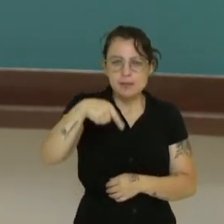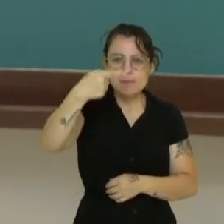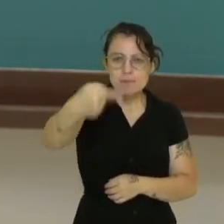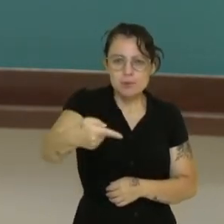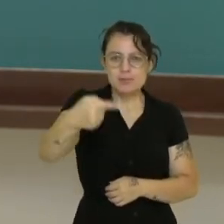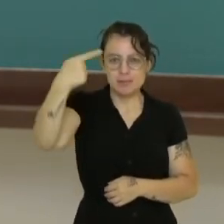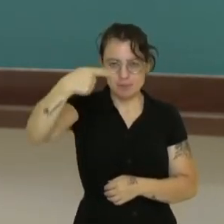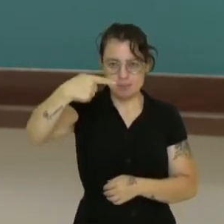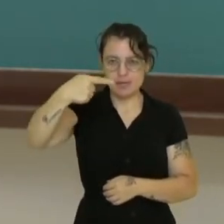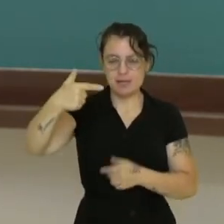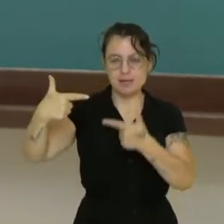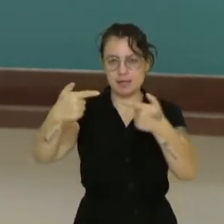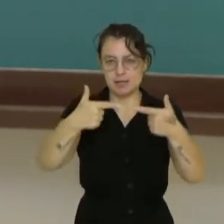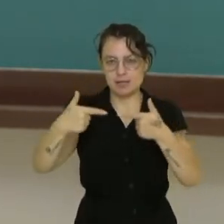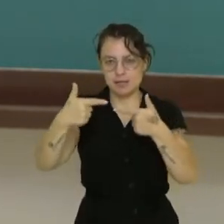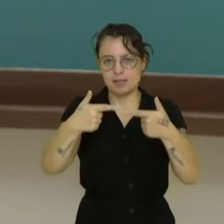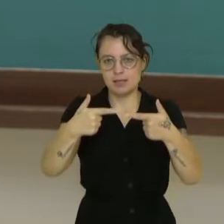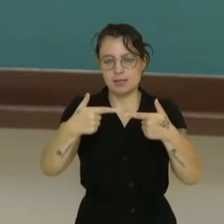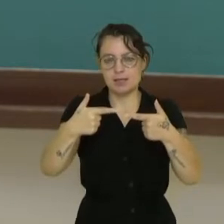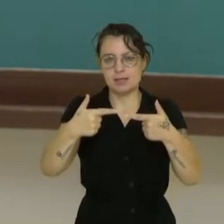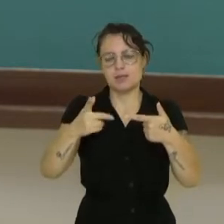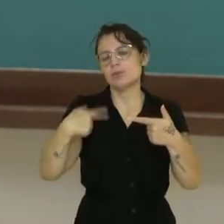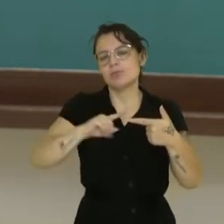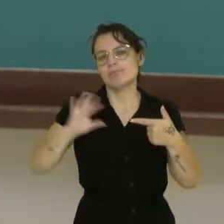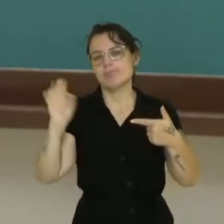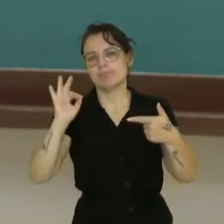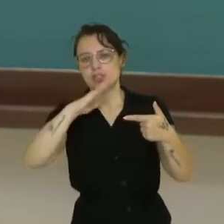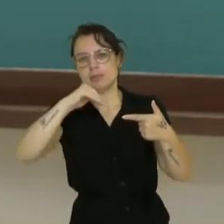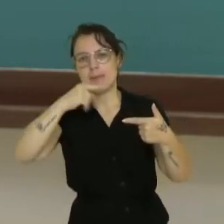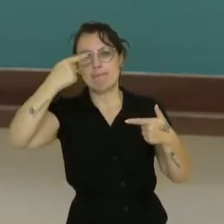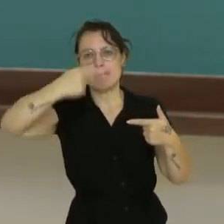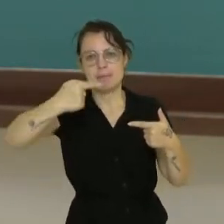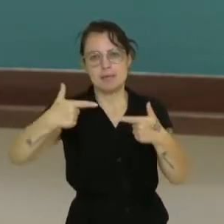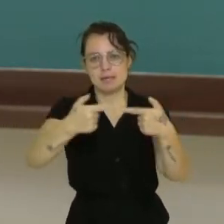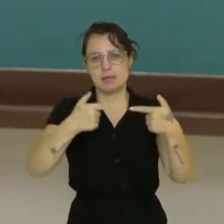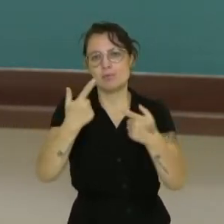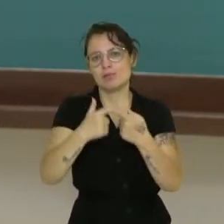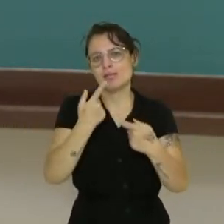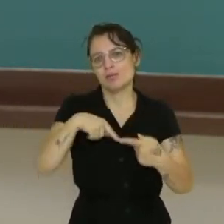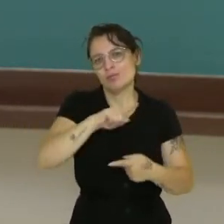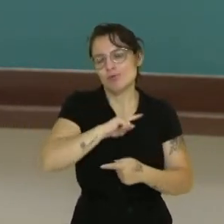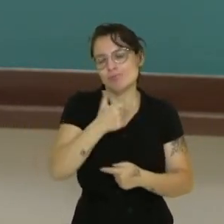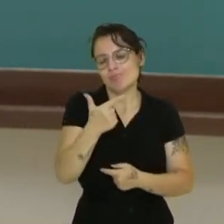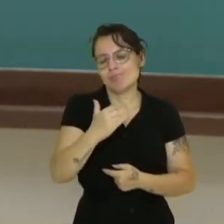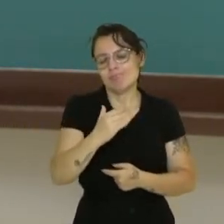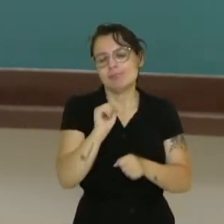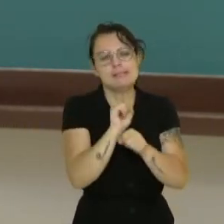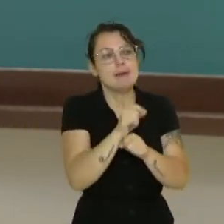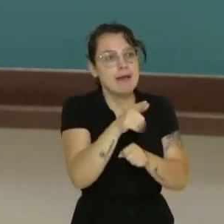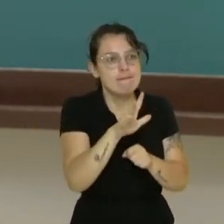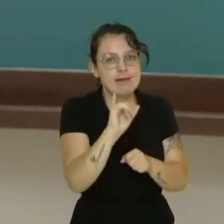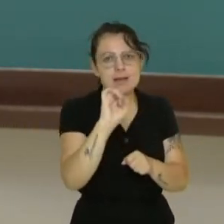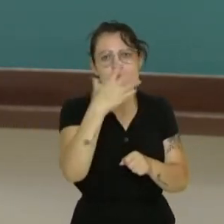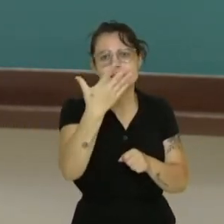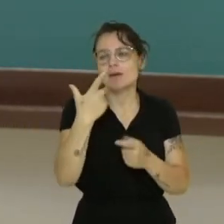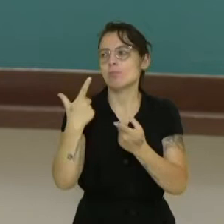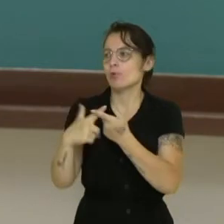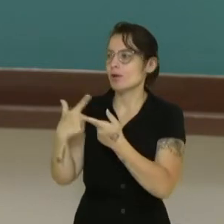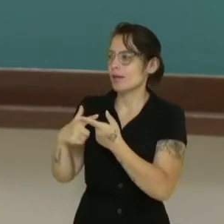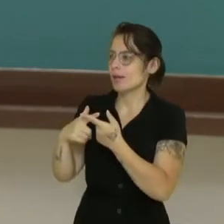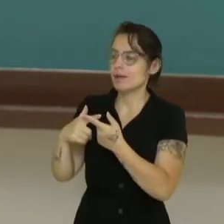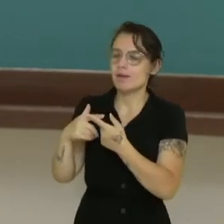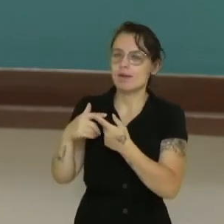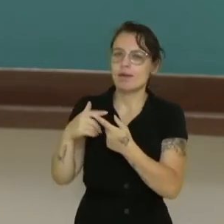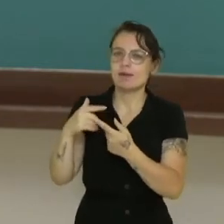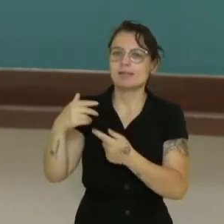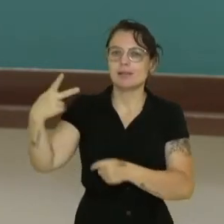Naquele momento ela não era chamada ainda de Primeira Guerra Mundial, pois ninguém esperava que fosse acontecer uma segunda. Naquele